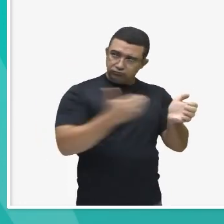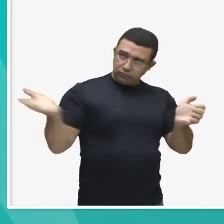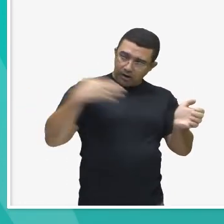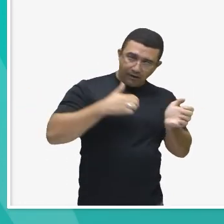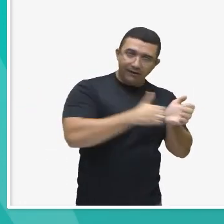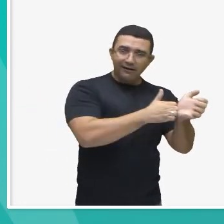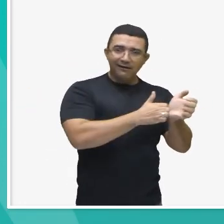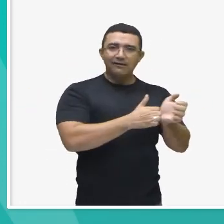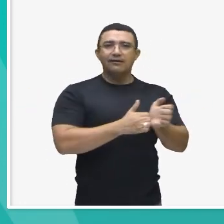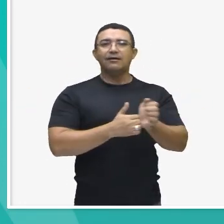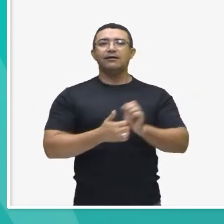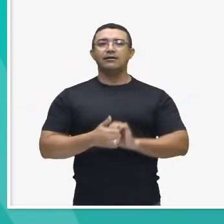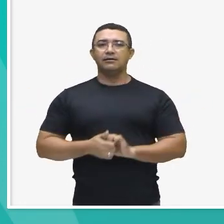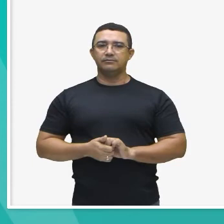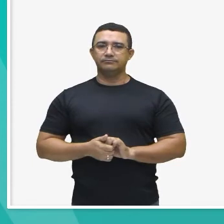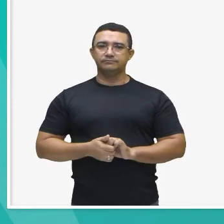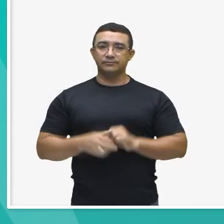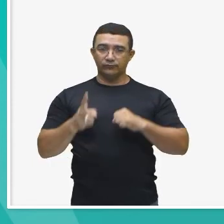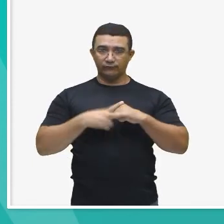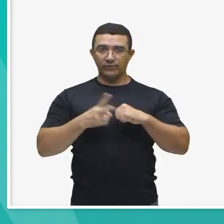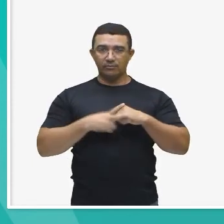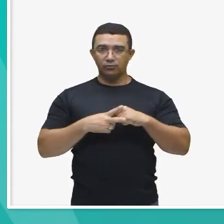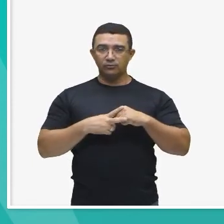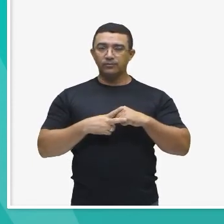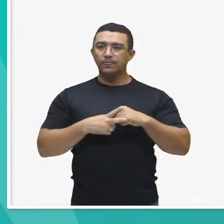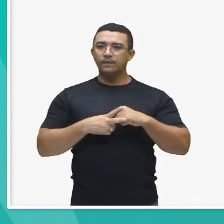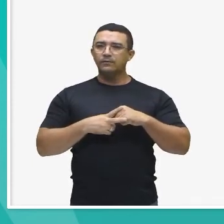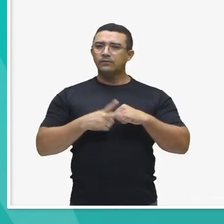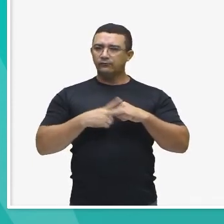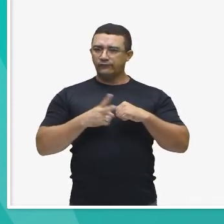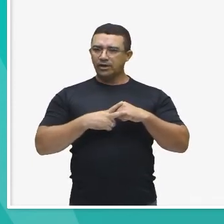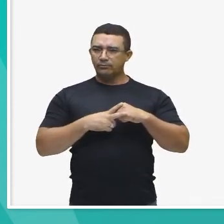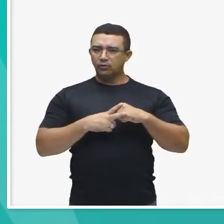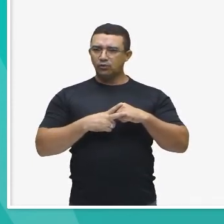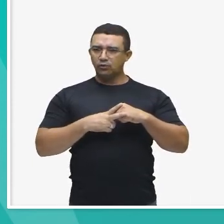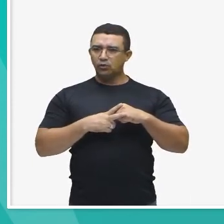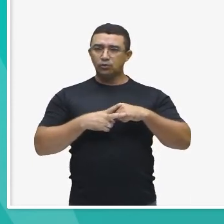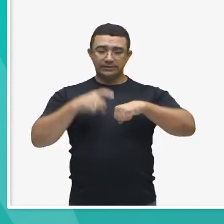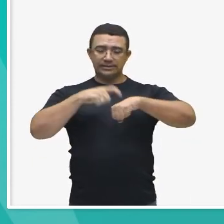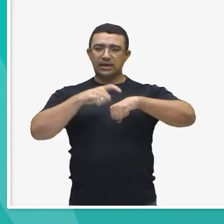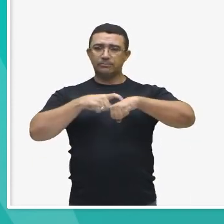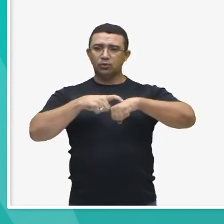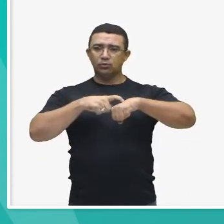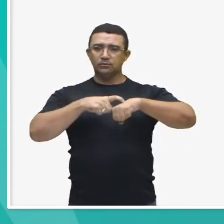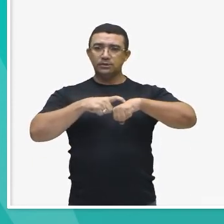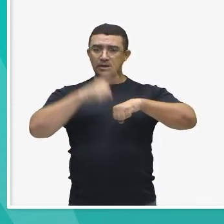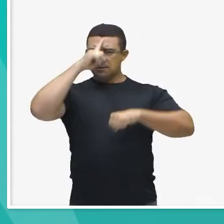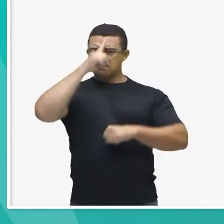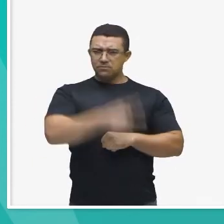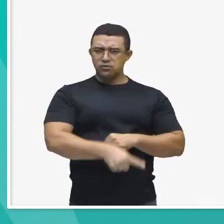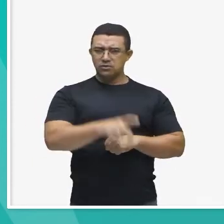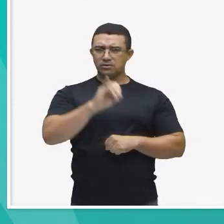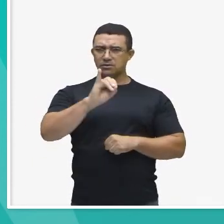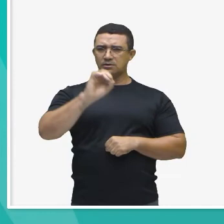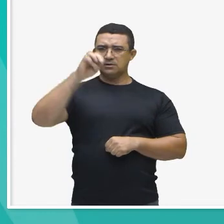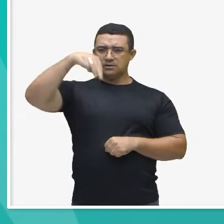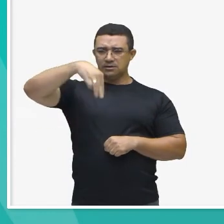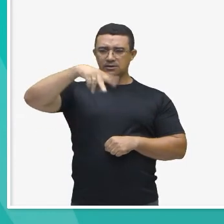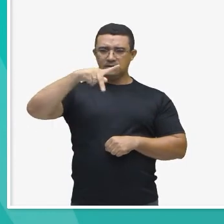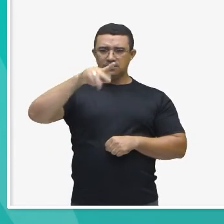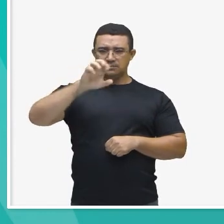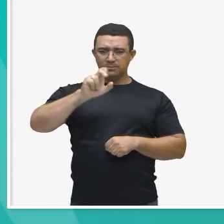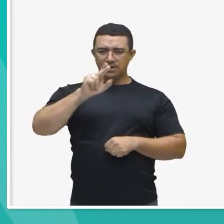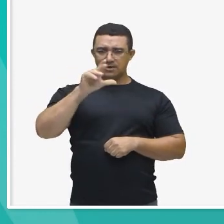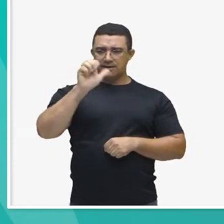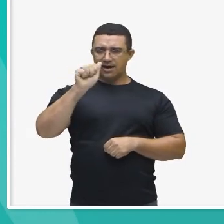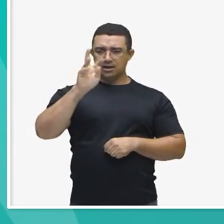tá aqui o verbo na forma do imperativo. Então, diante